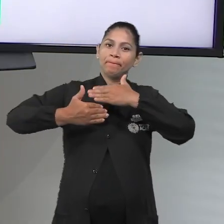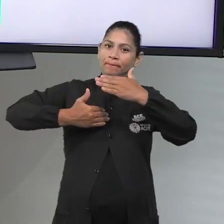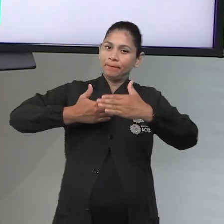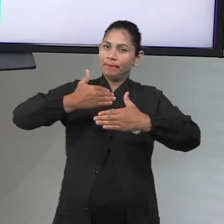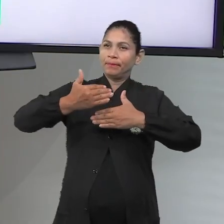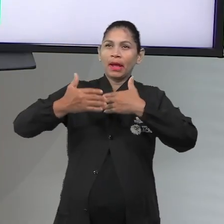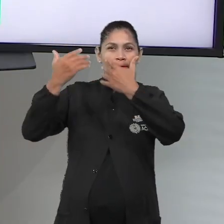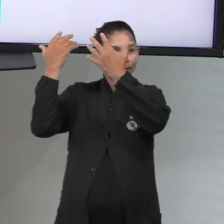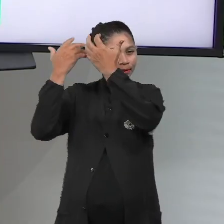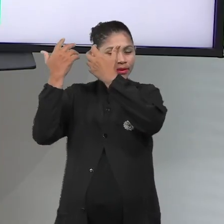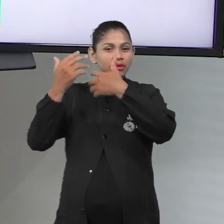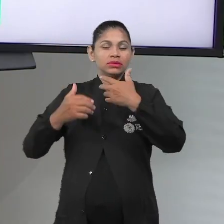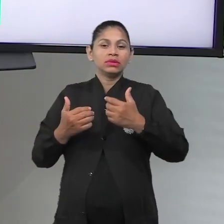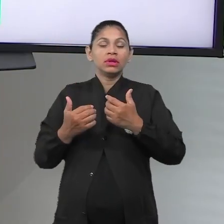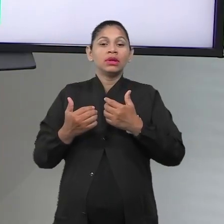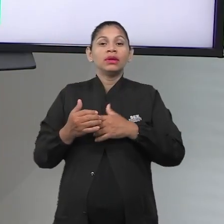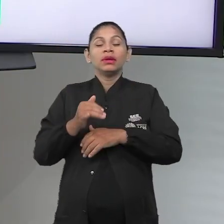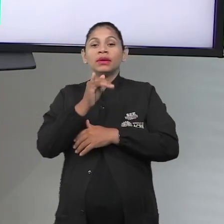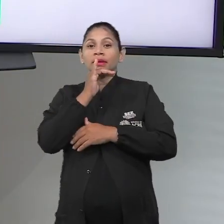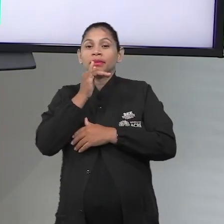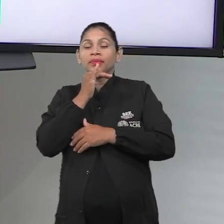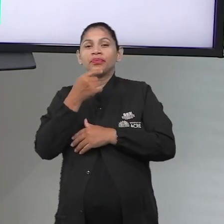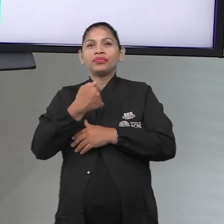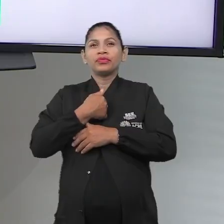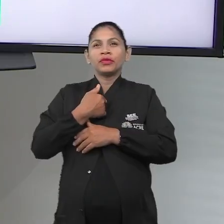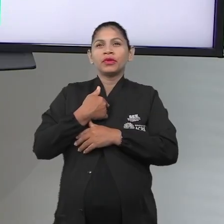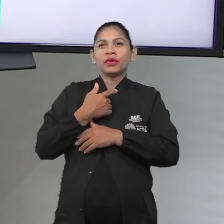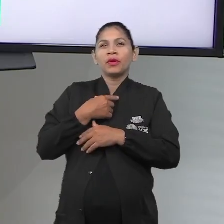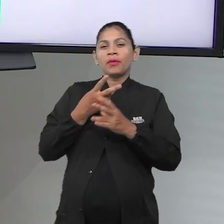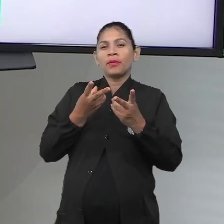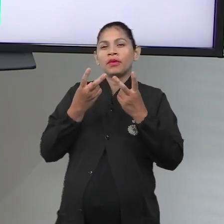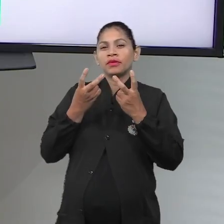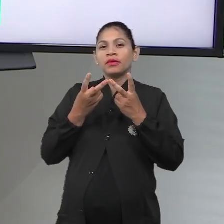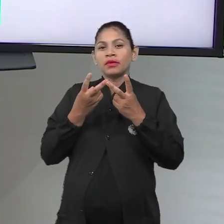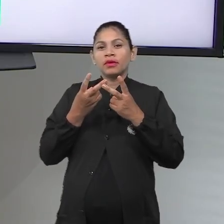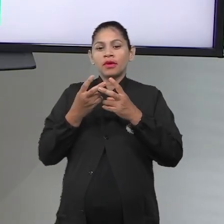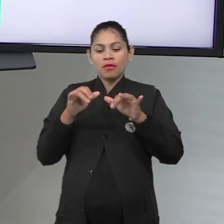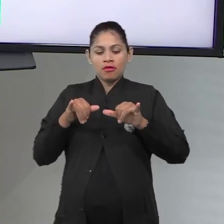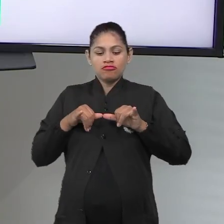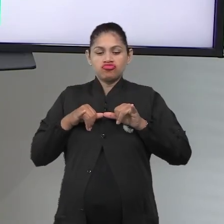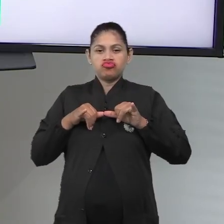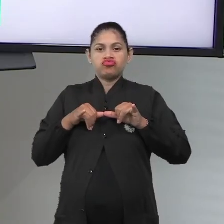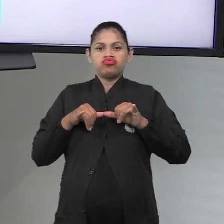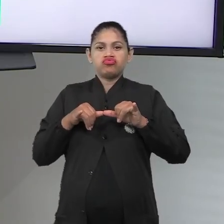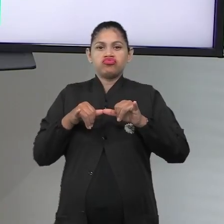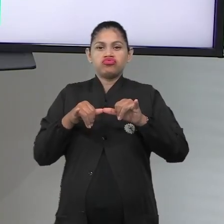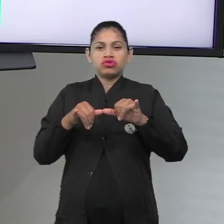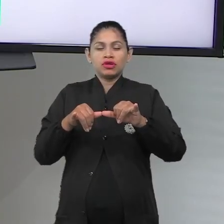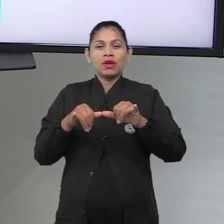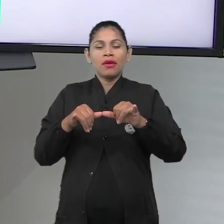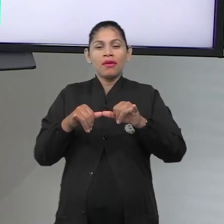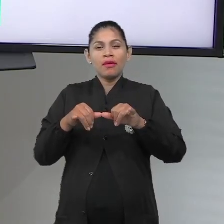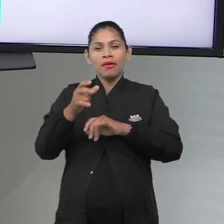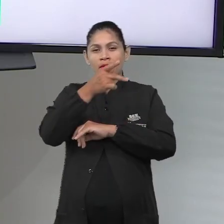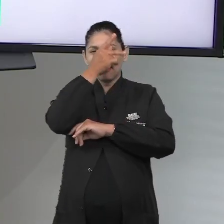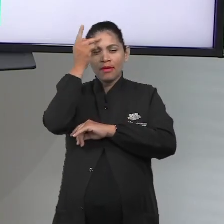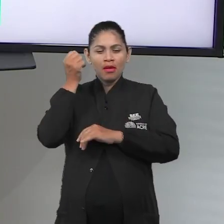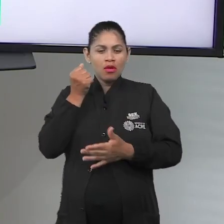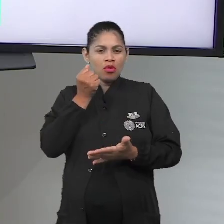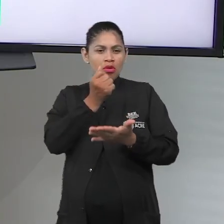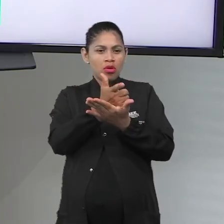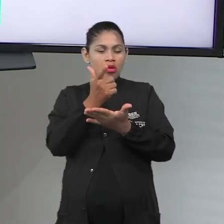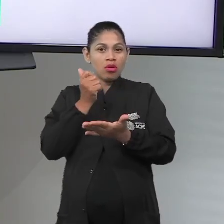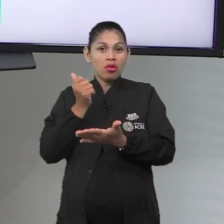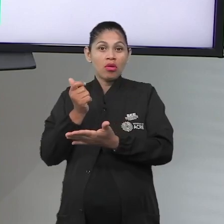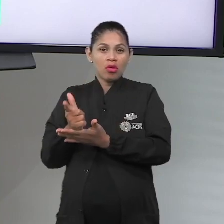e eu vejo algumas pessoas comprando um frasco de Coca-Cola de 2 litros, que já está num plástico grosso, e